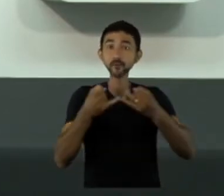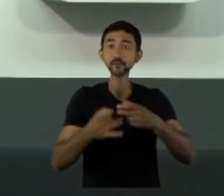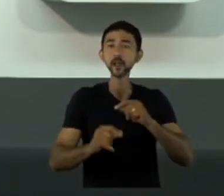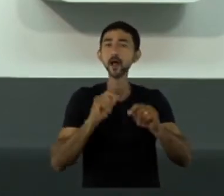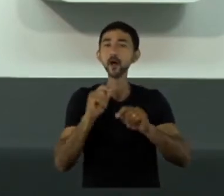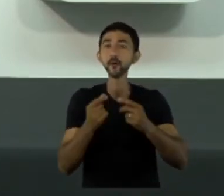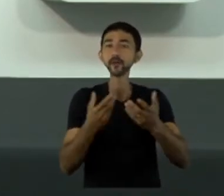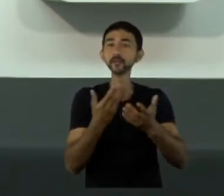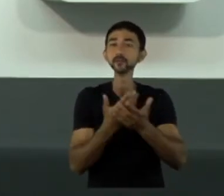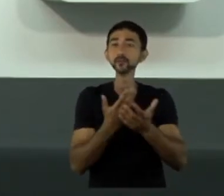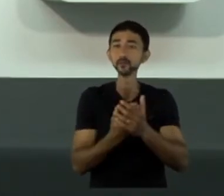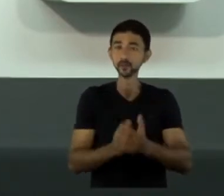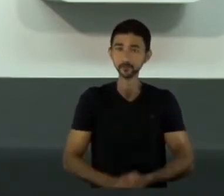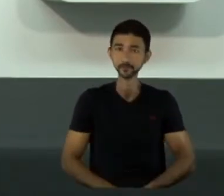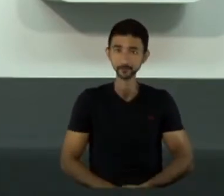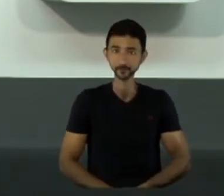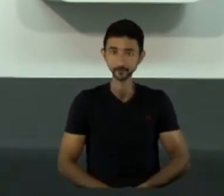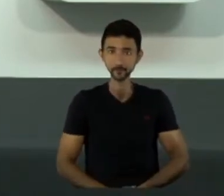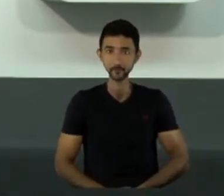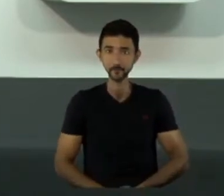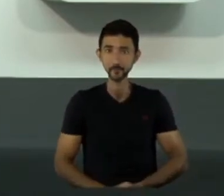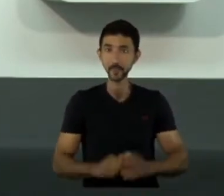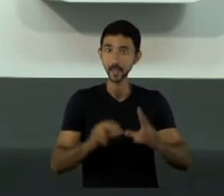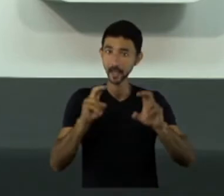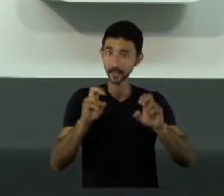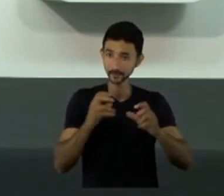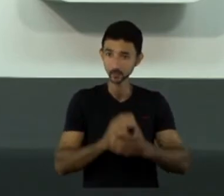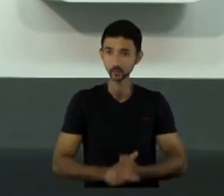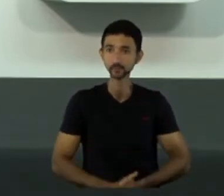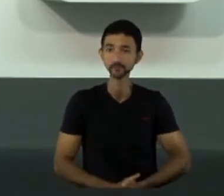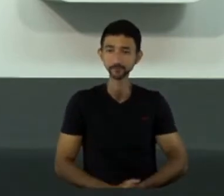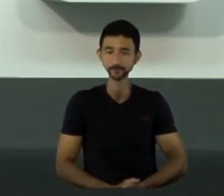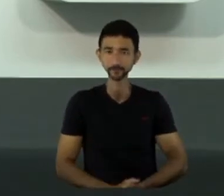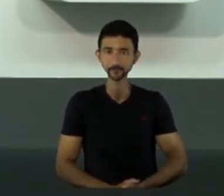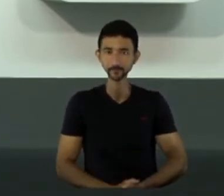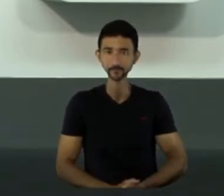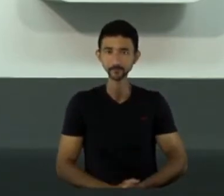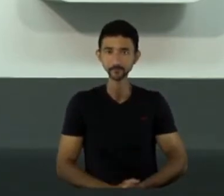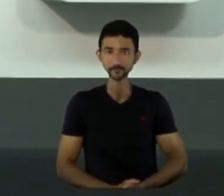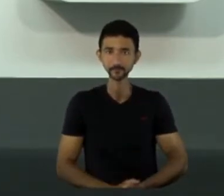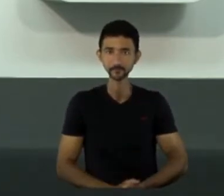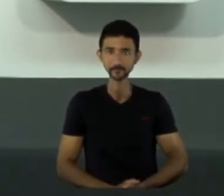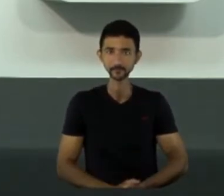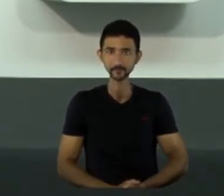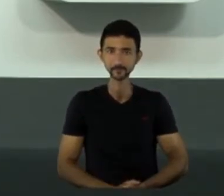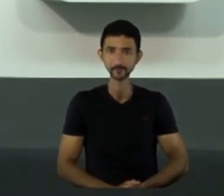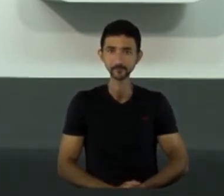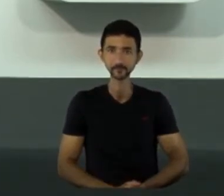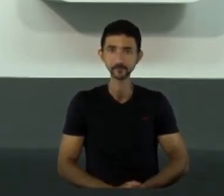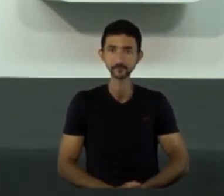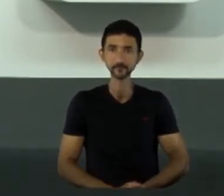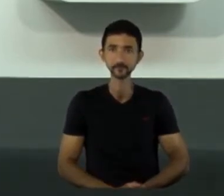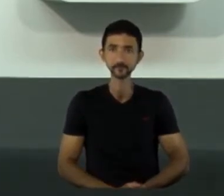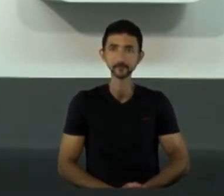sobre assuntos do quarto e quinto ano, que são interessantes para os 2 anos, ok? Vamos lá?